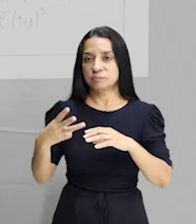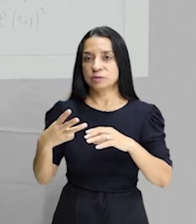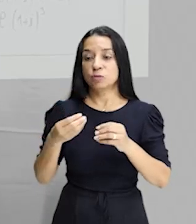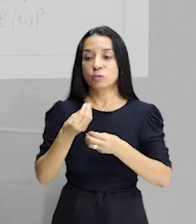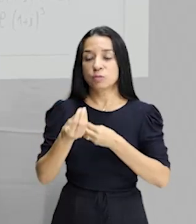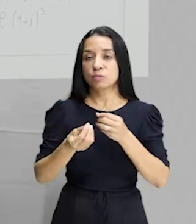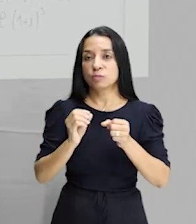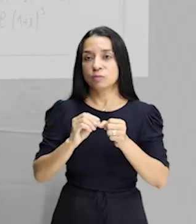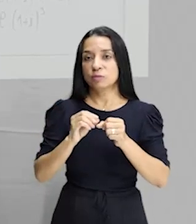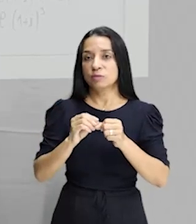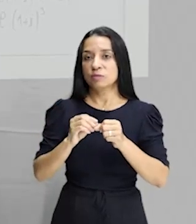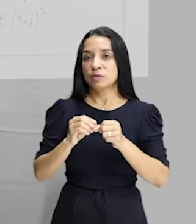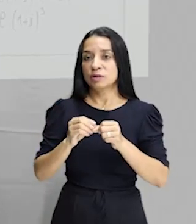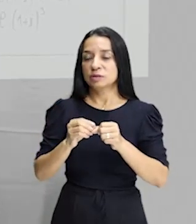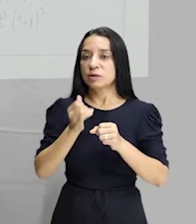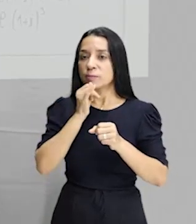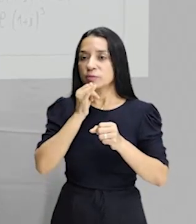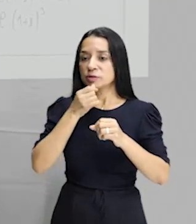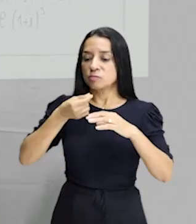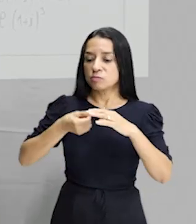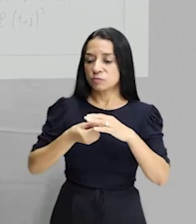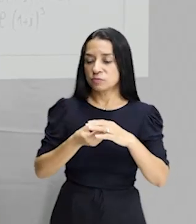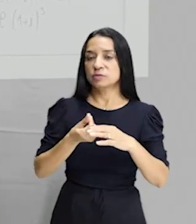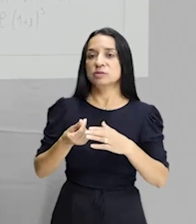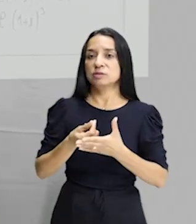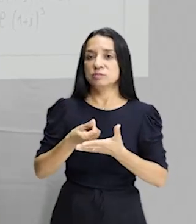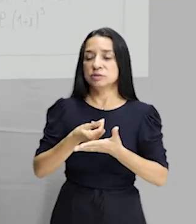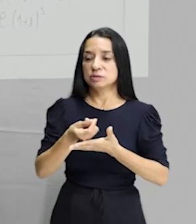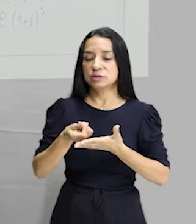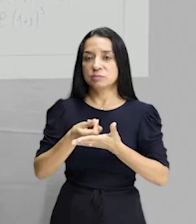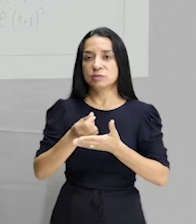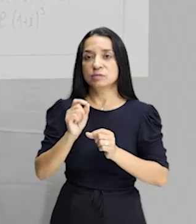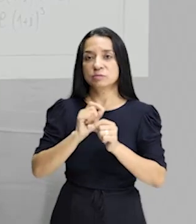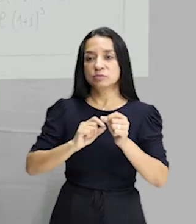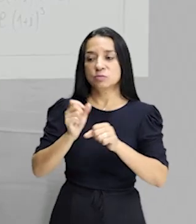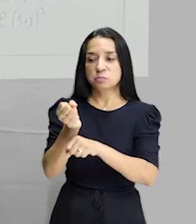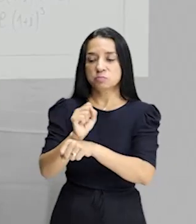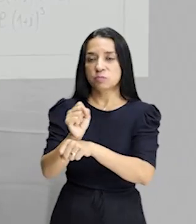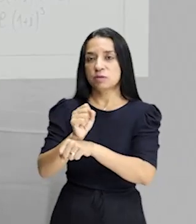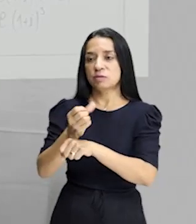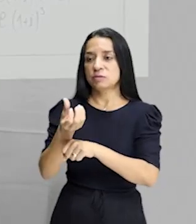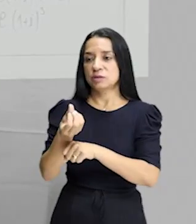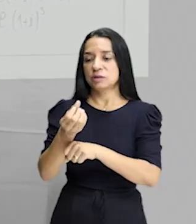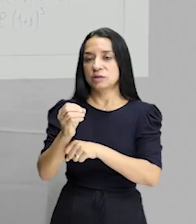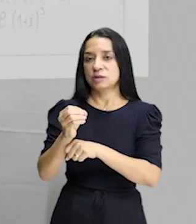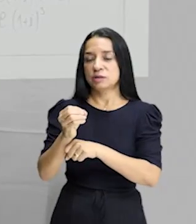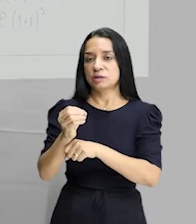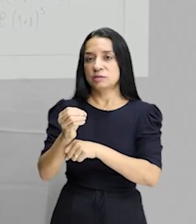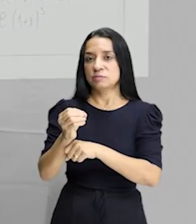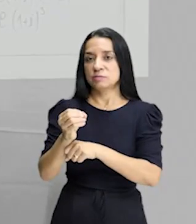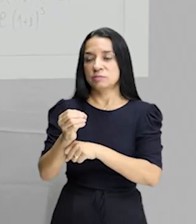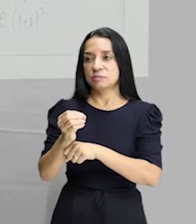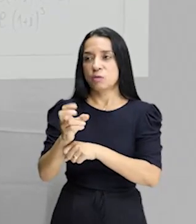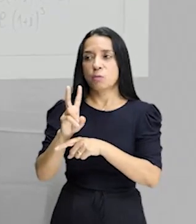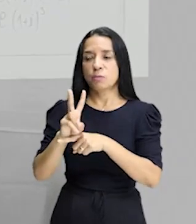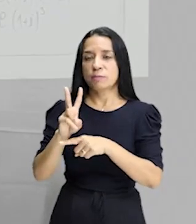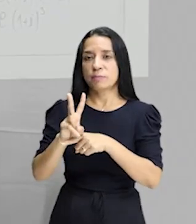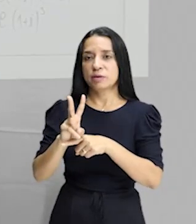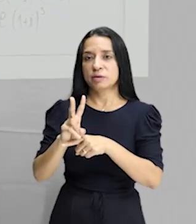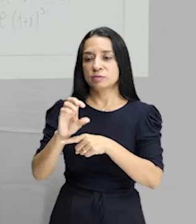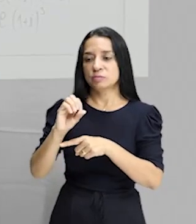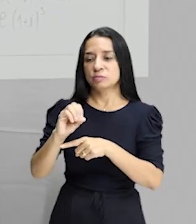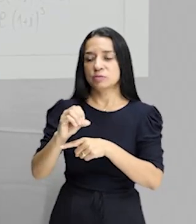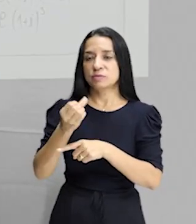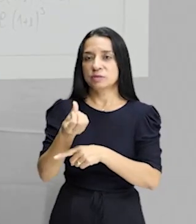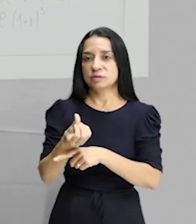os financiamentos por exemplo de um automóvel em 60 vezes né sei lá um empréstimo se faz